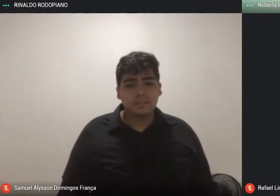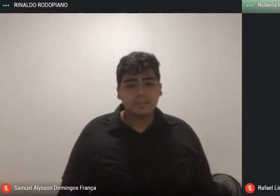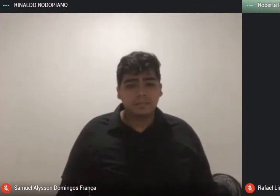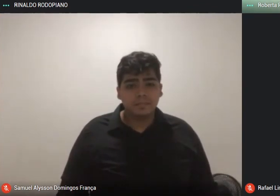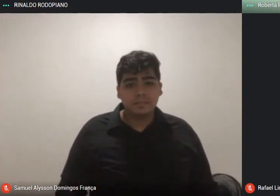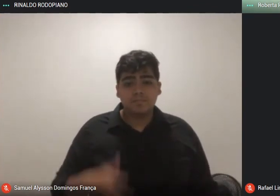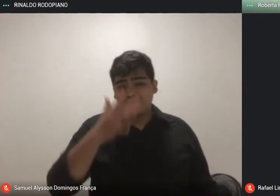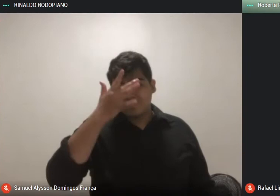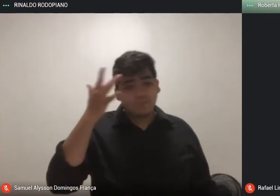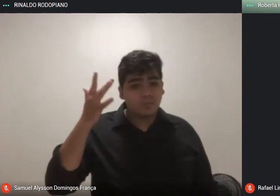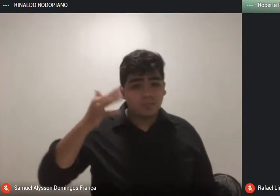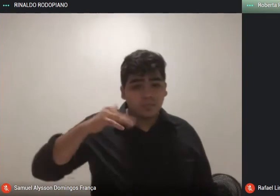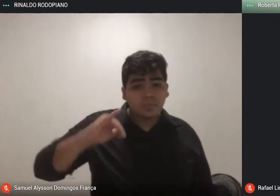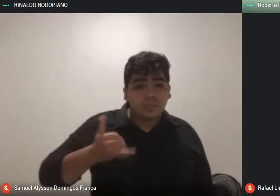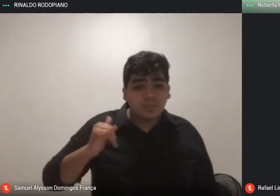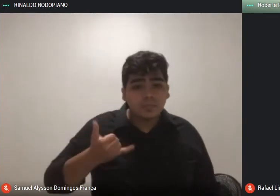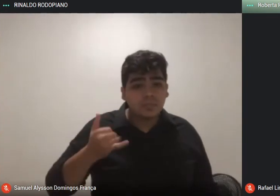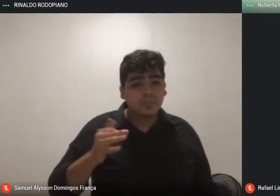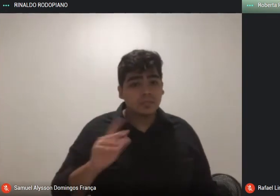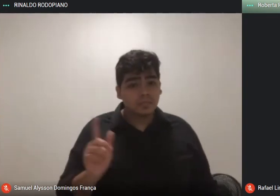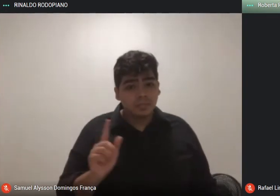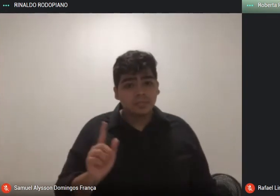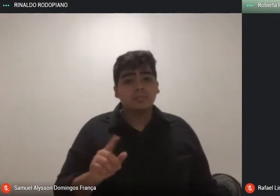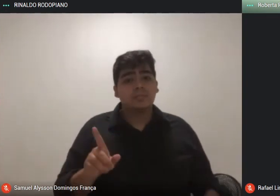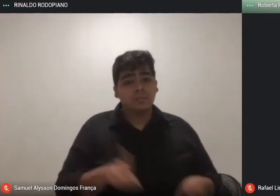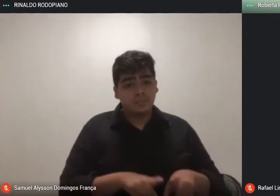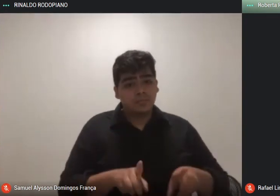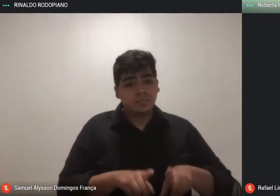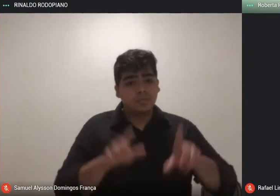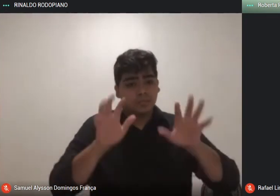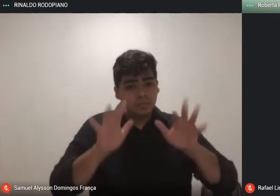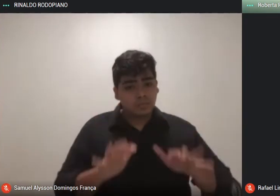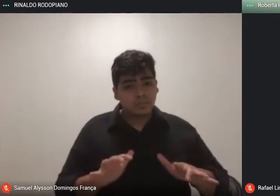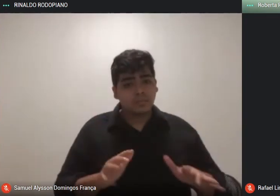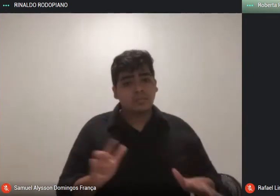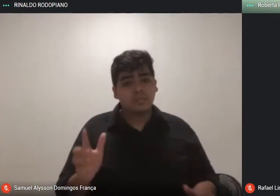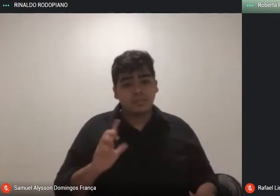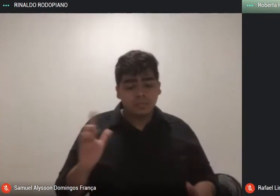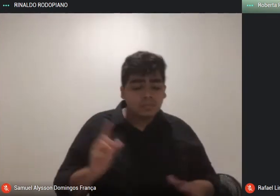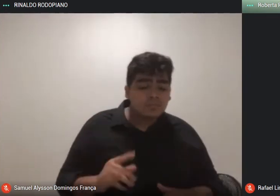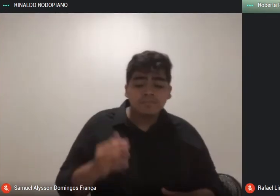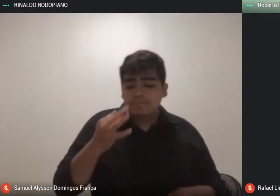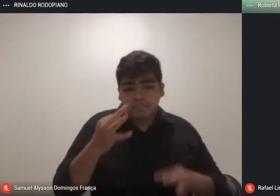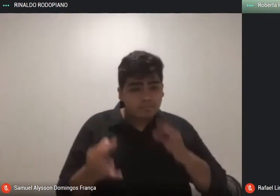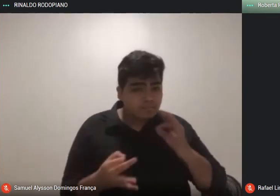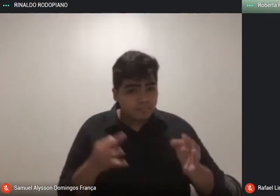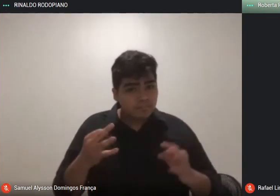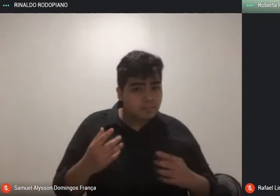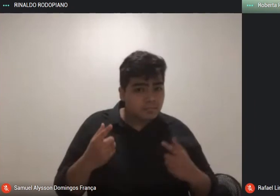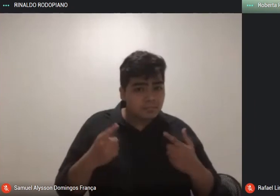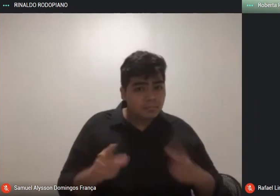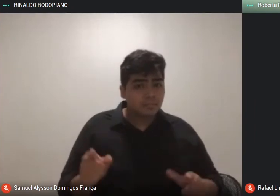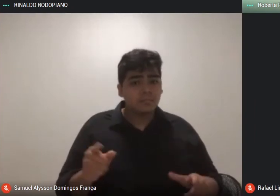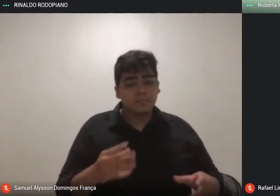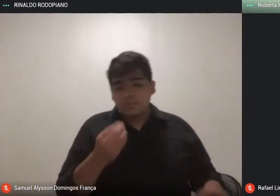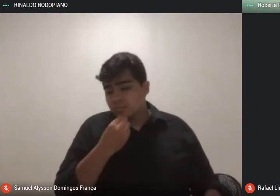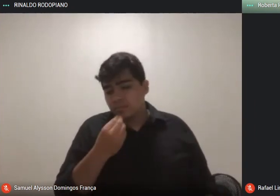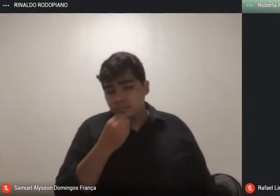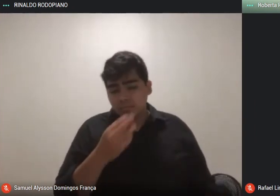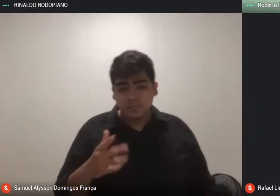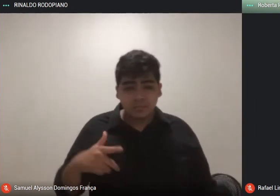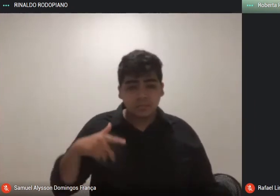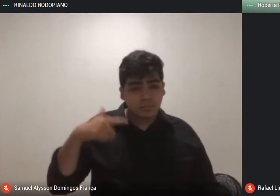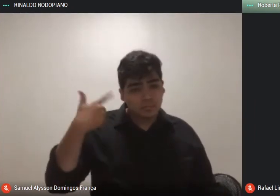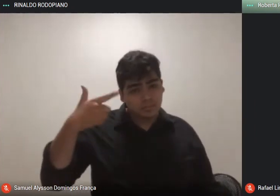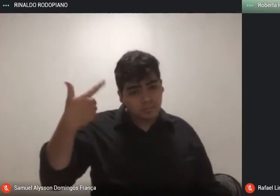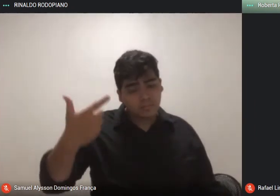Para quem não se inscreveu, a gente pede também que preenche, que a gente está lá pedindo buscar sugestões, críticas, até mesmo oportunidades para